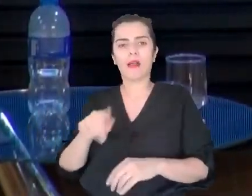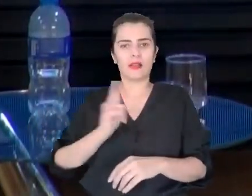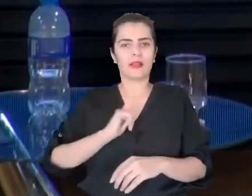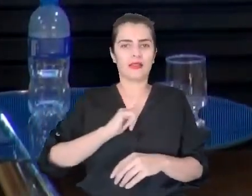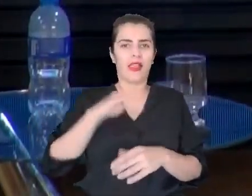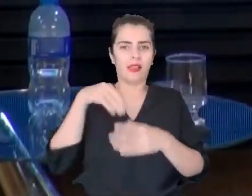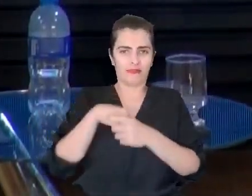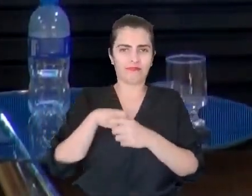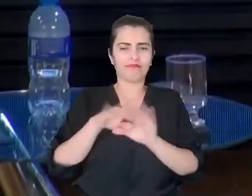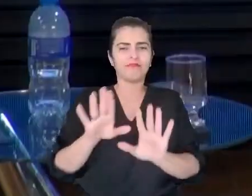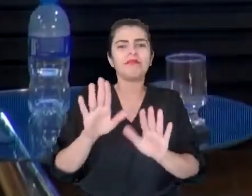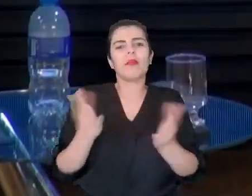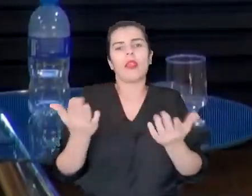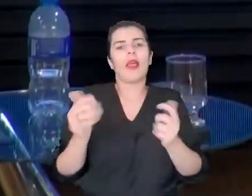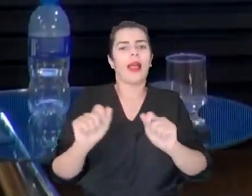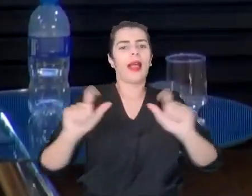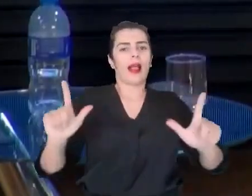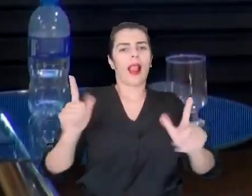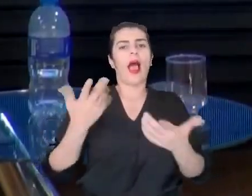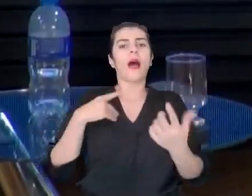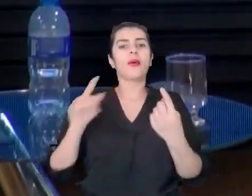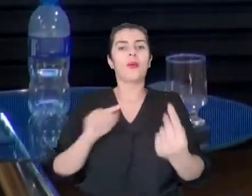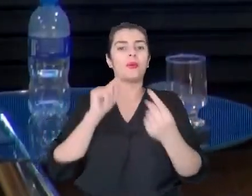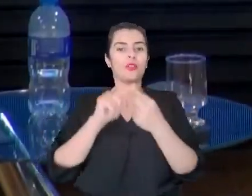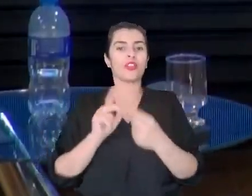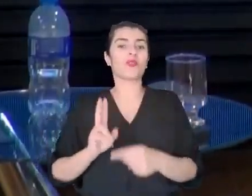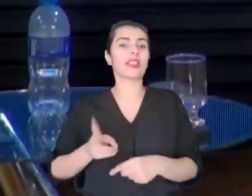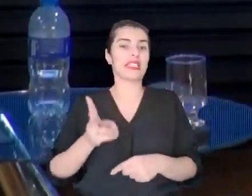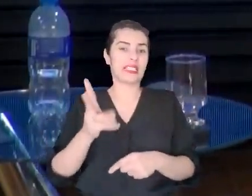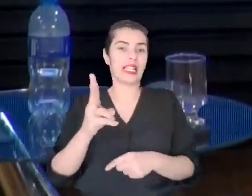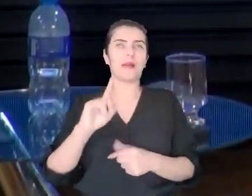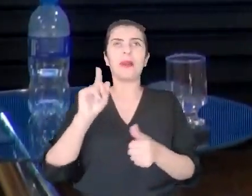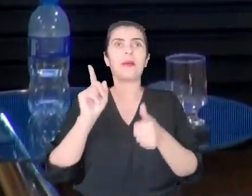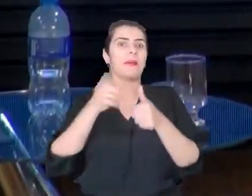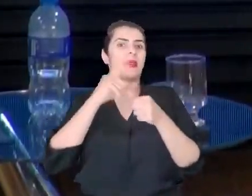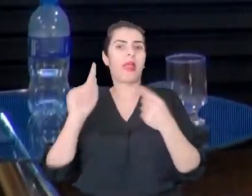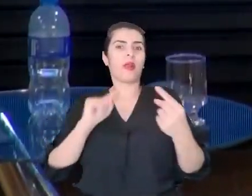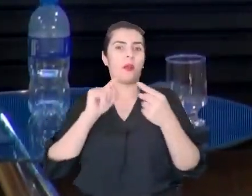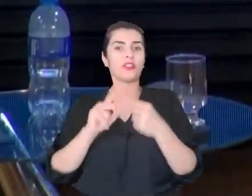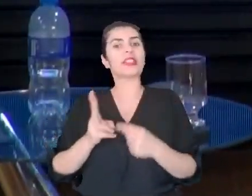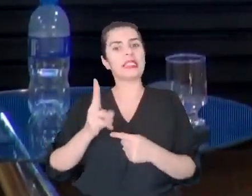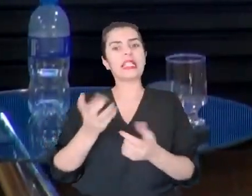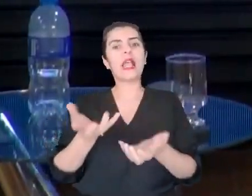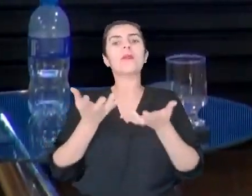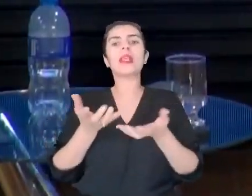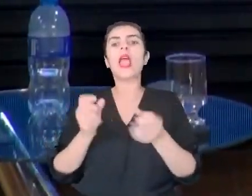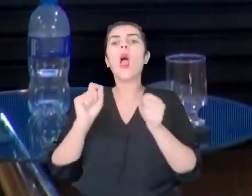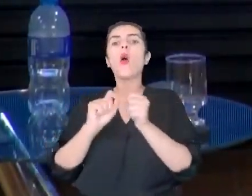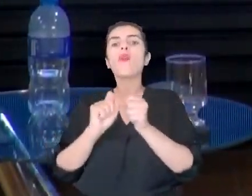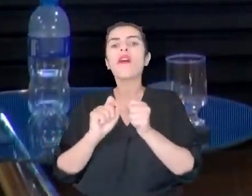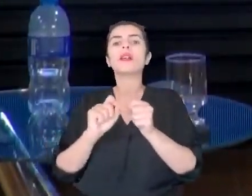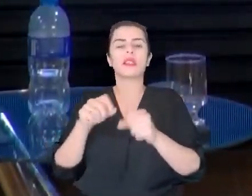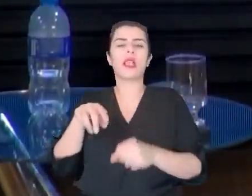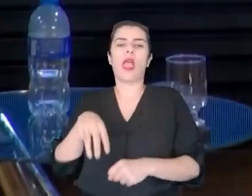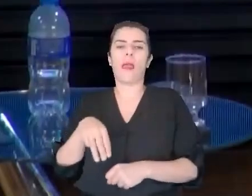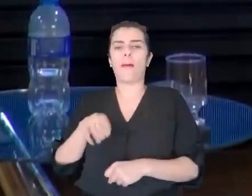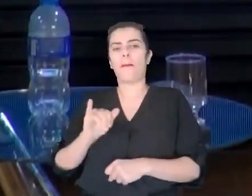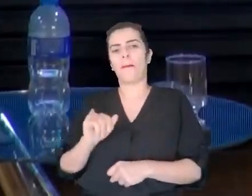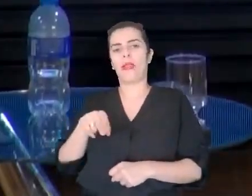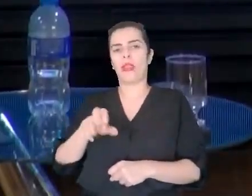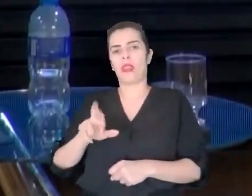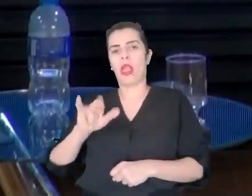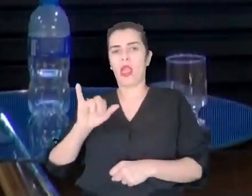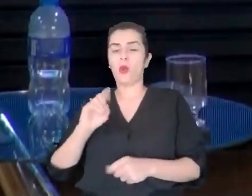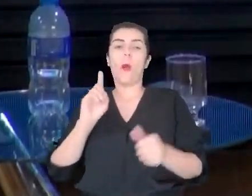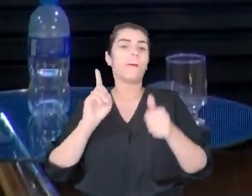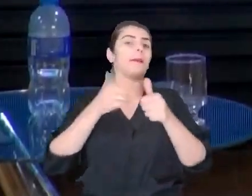o objetivo sempre, primeiro, né, de toda a mineração é produzir o minério lá na ponta. Né? É importante a gente ter as contingências que o